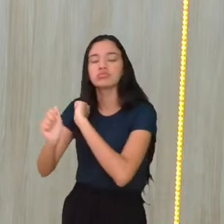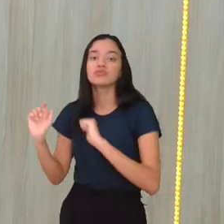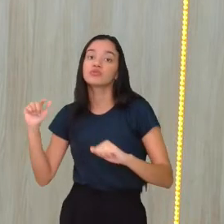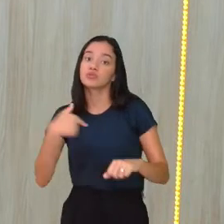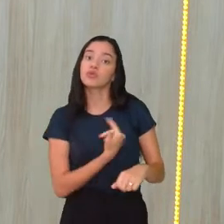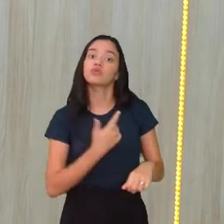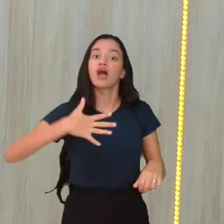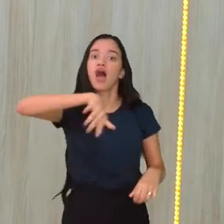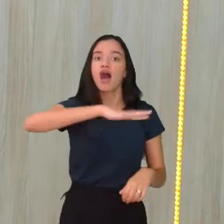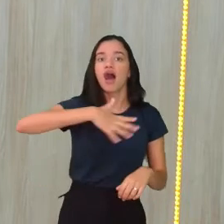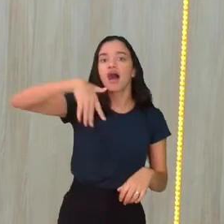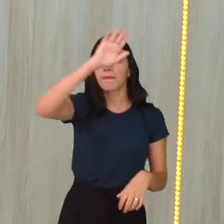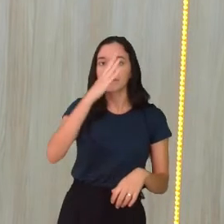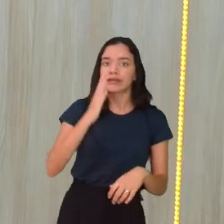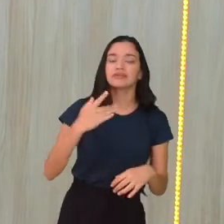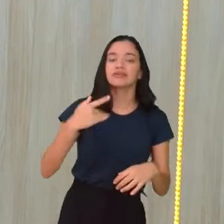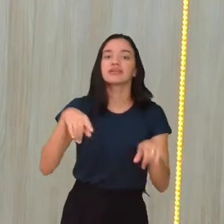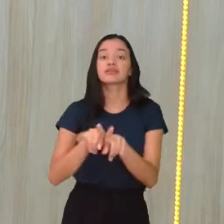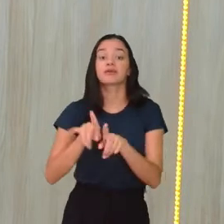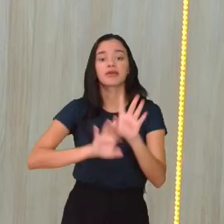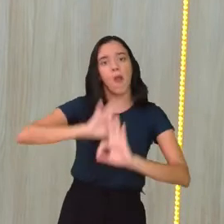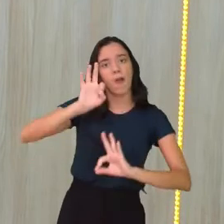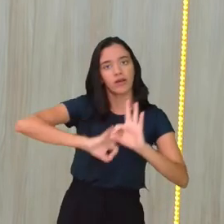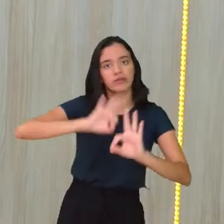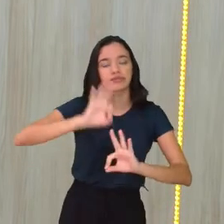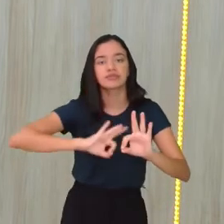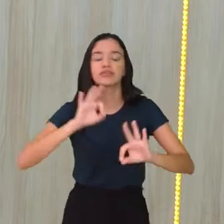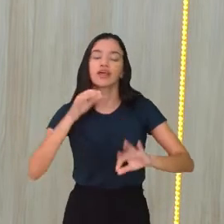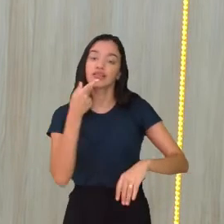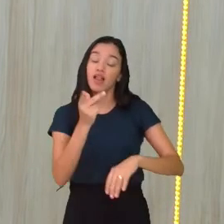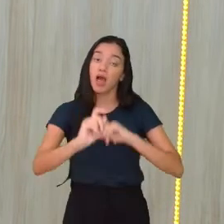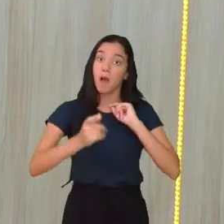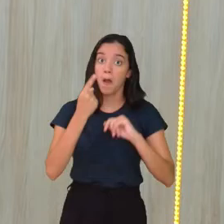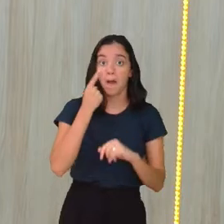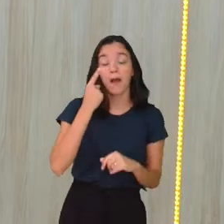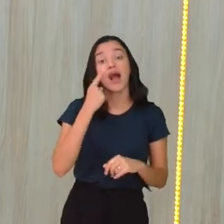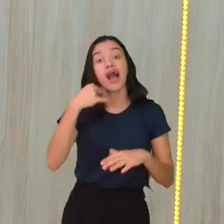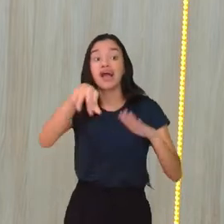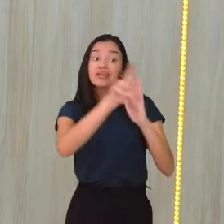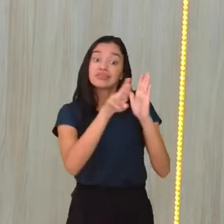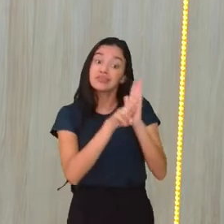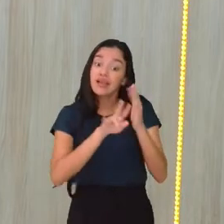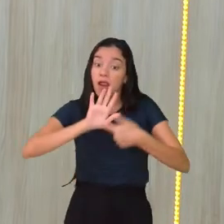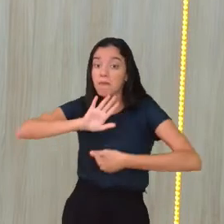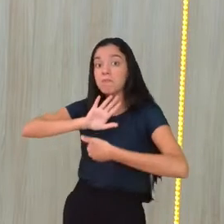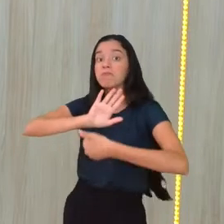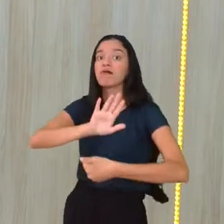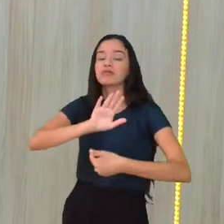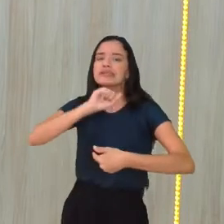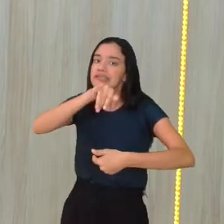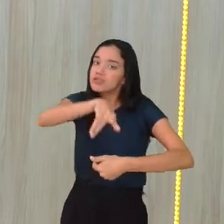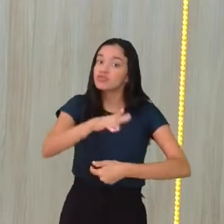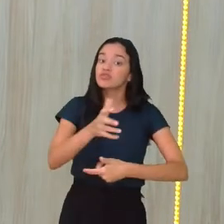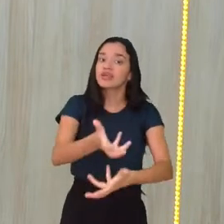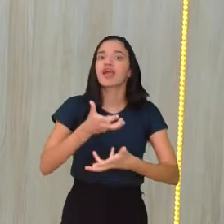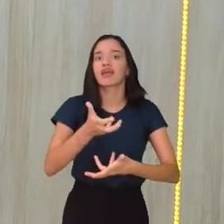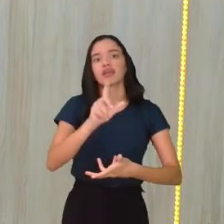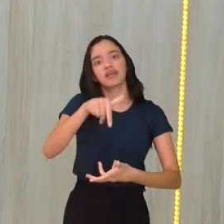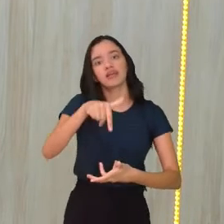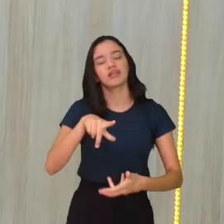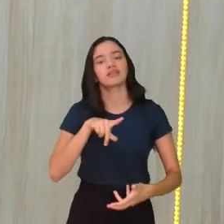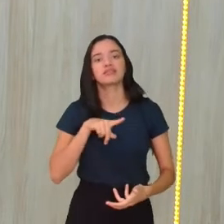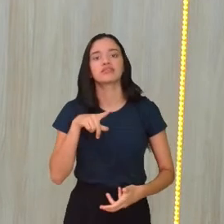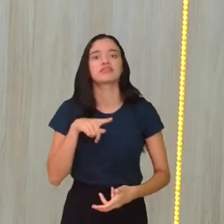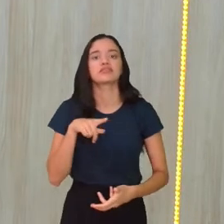território brasileiro e também de organizar e de dizer assim, olha, as regras são essas, né? Então, se você quer, de repente, ter